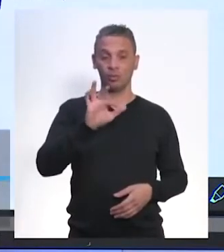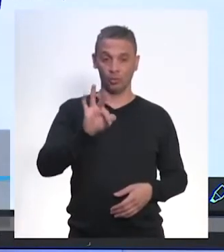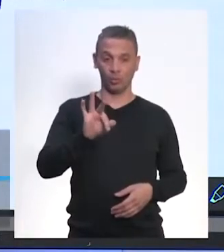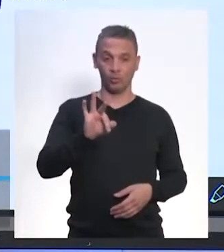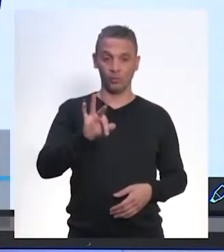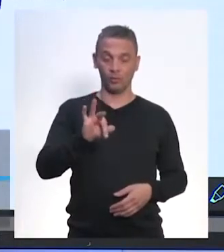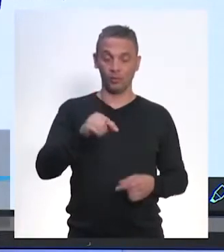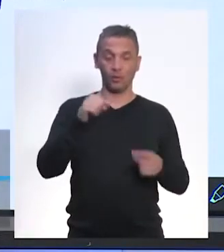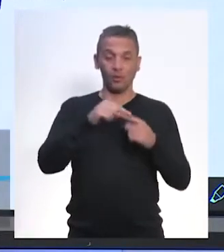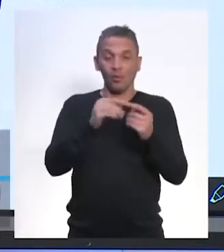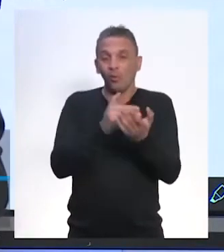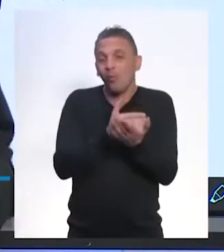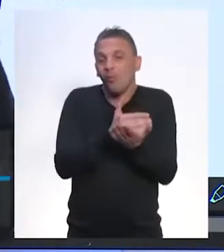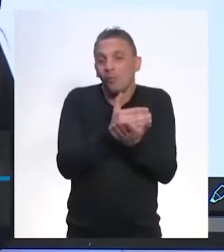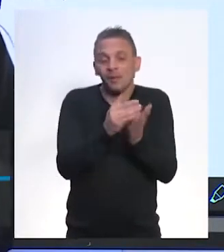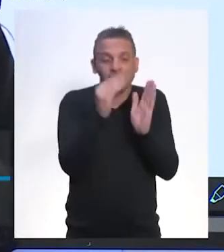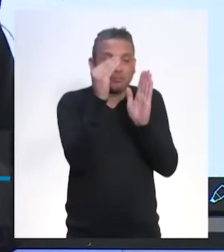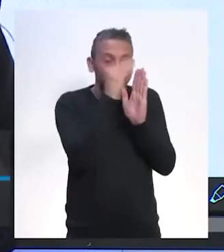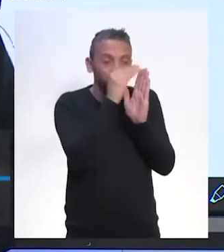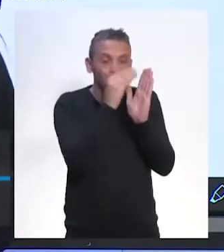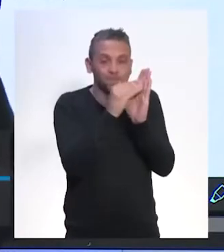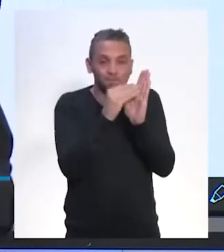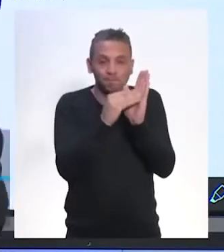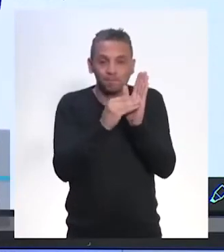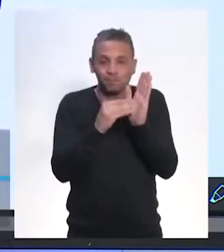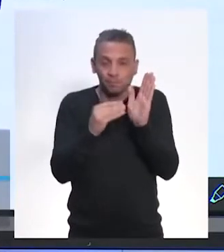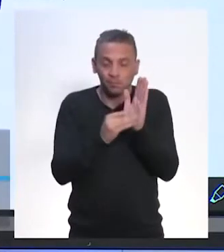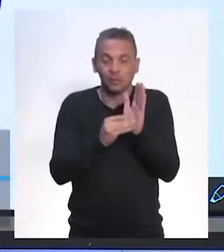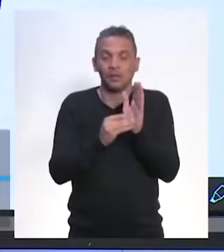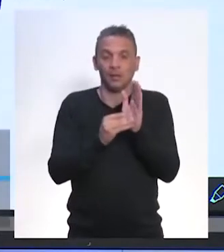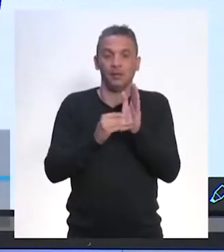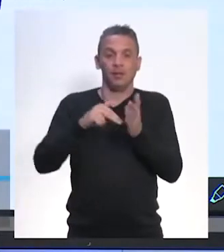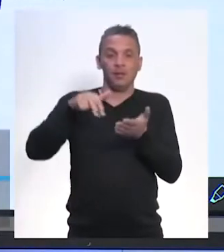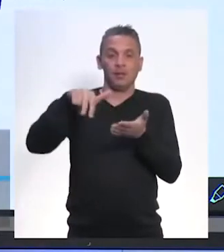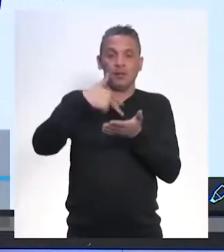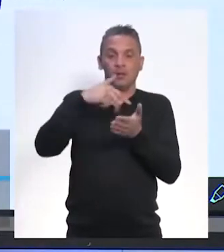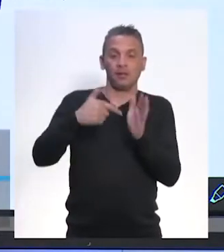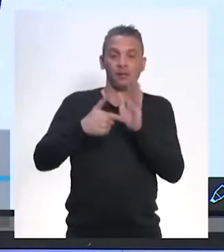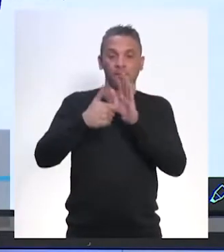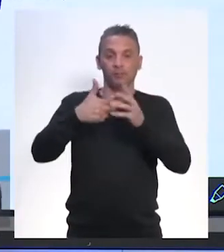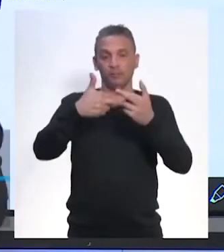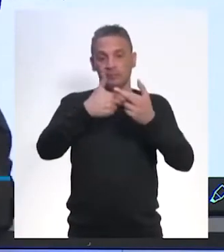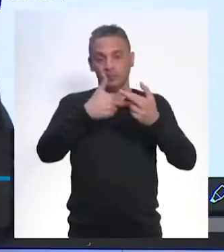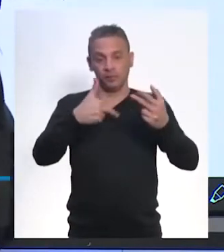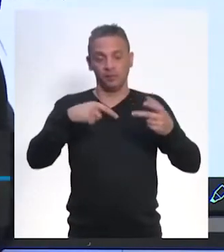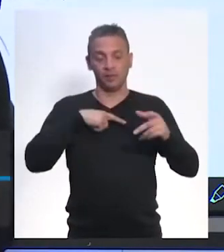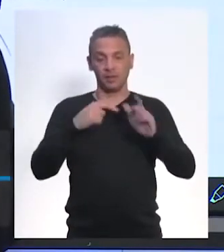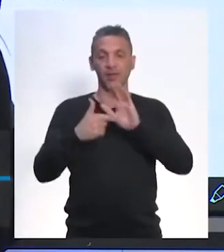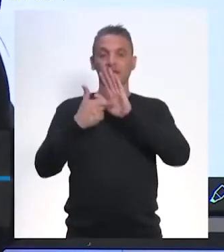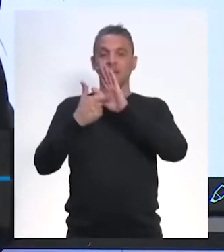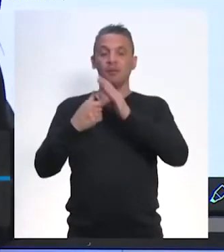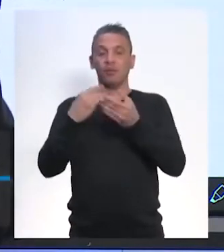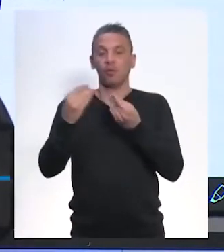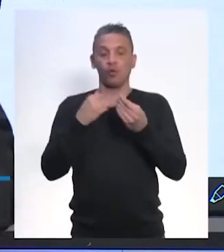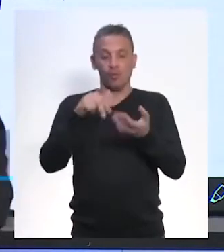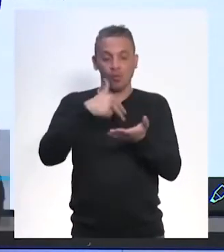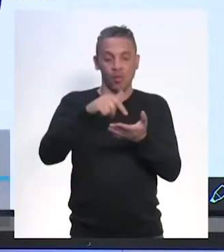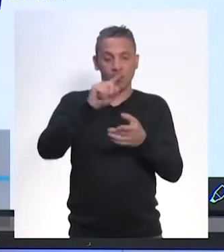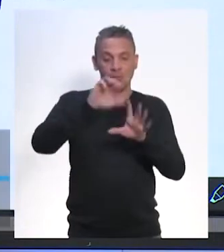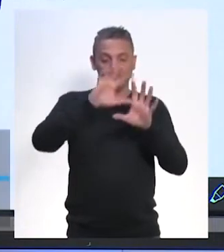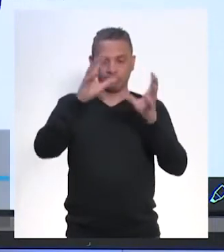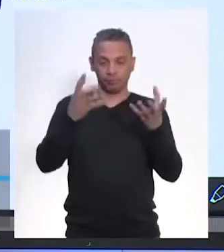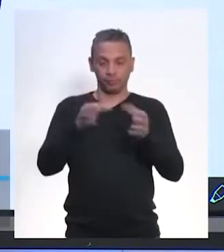registro coreográfico, tá? Através da chamada labanotação, que foi um dos primeiros, né, esquemas aí coreográficos que a gente